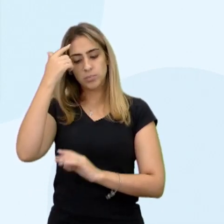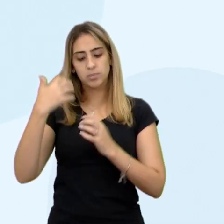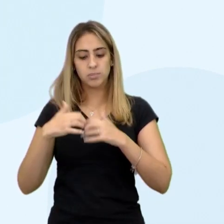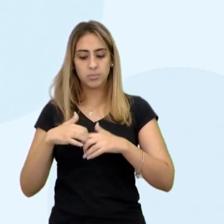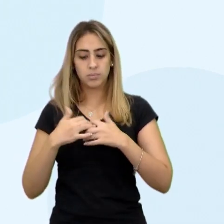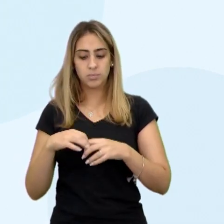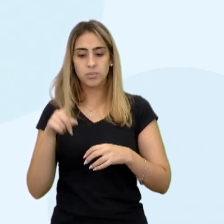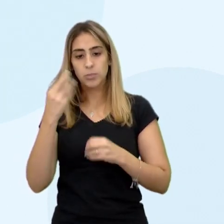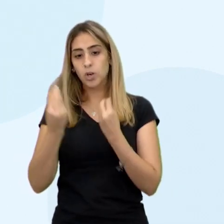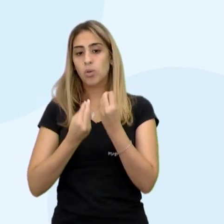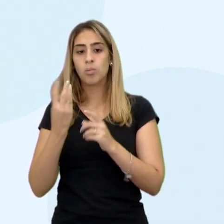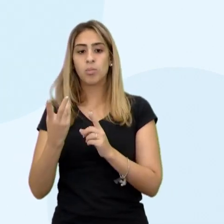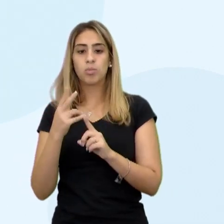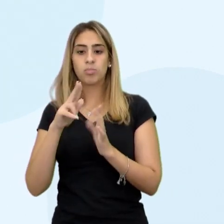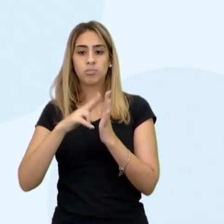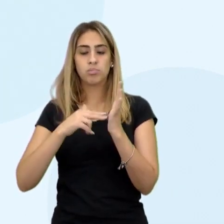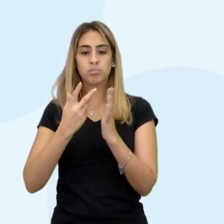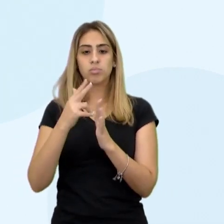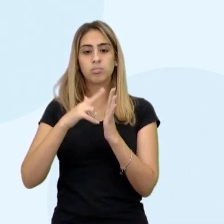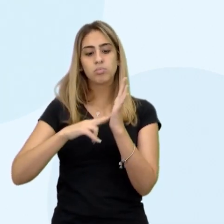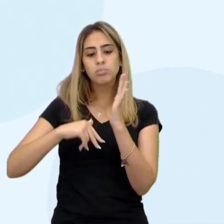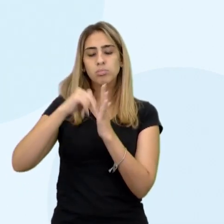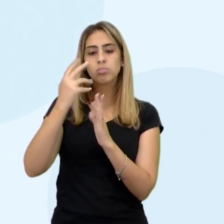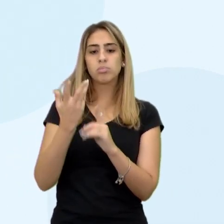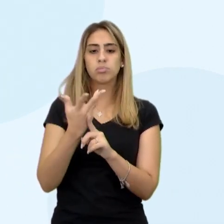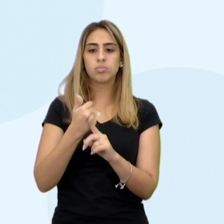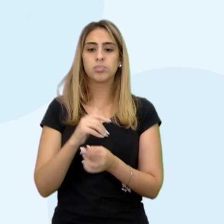com o artista, tá certo? Temos uma imagem para